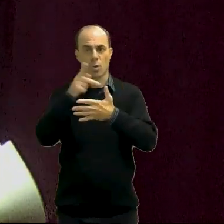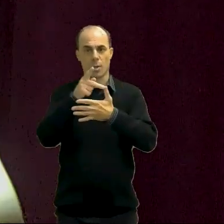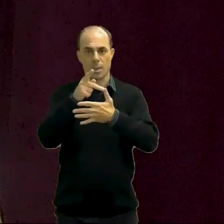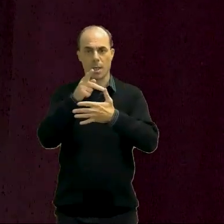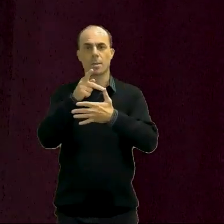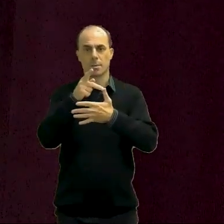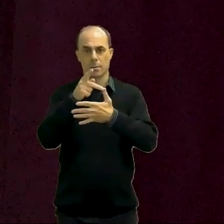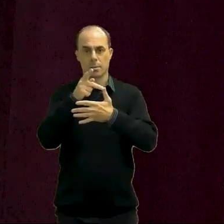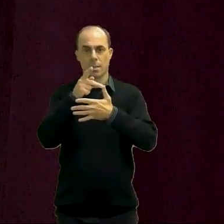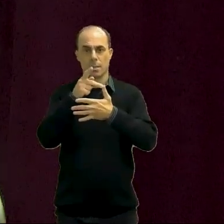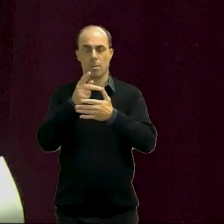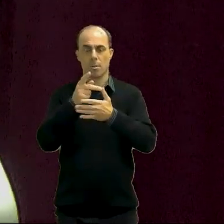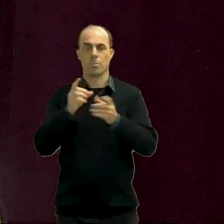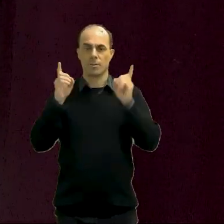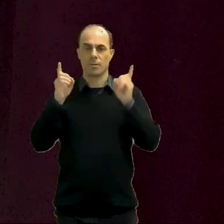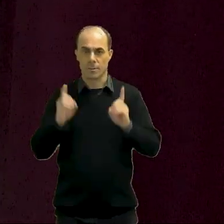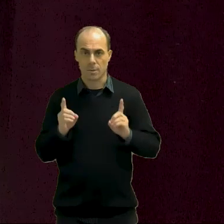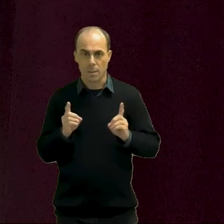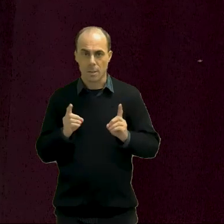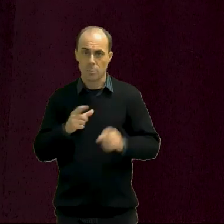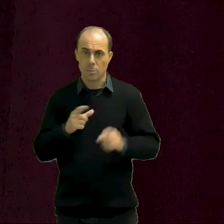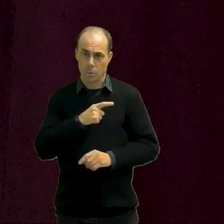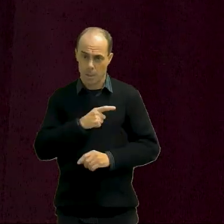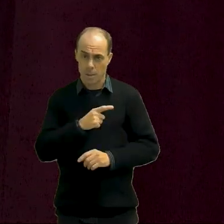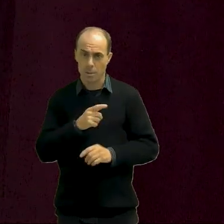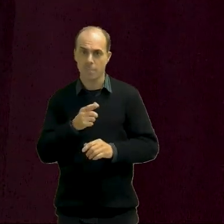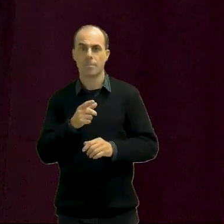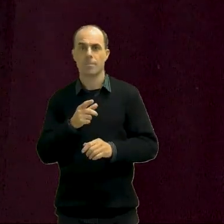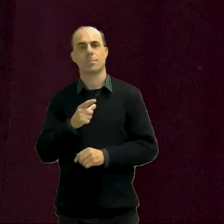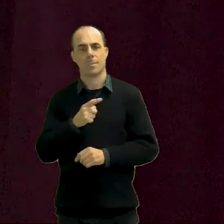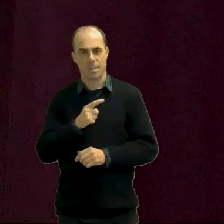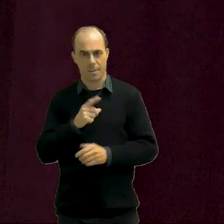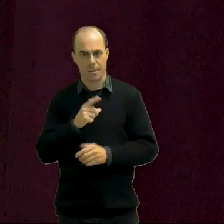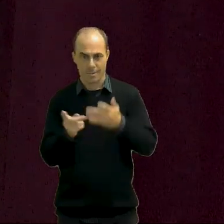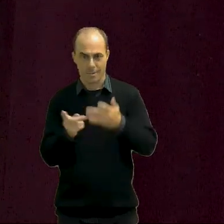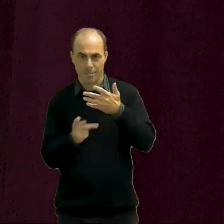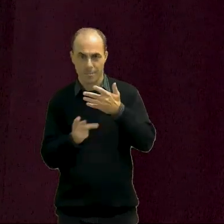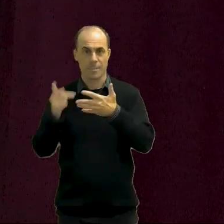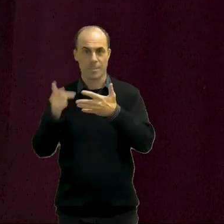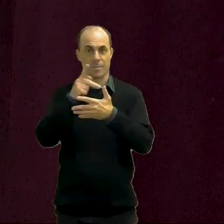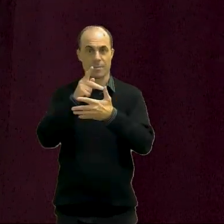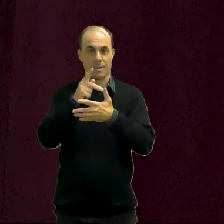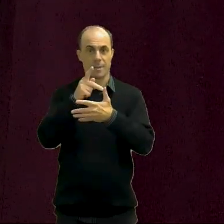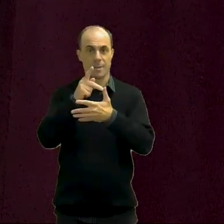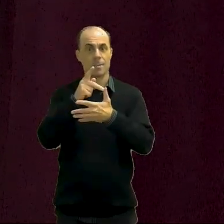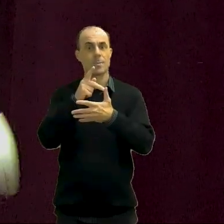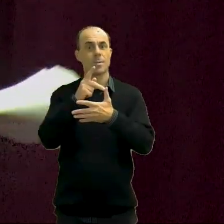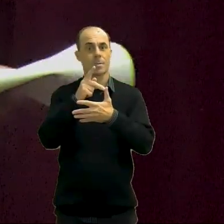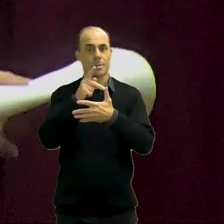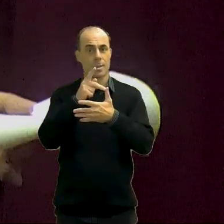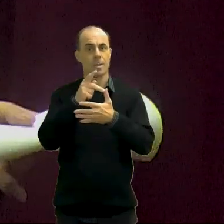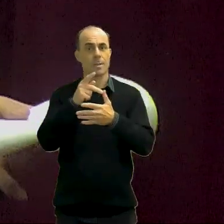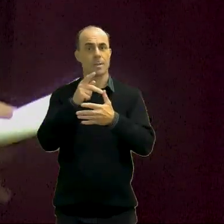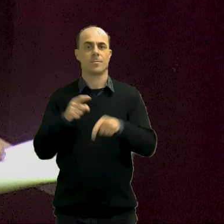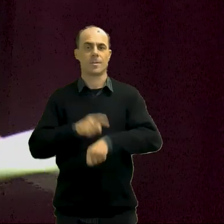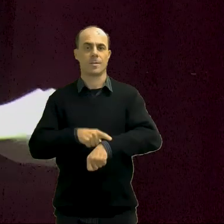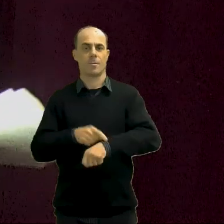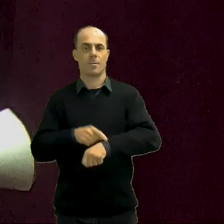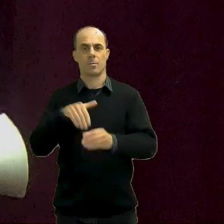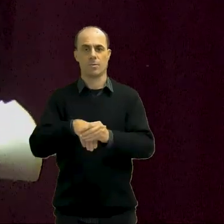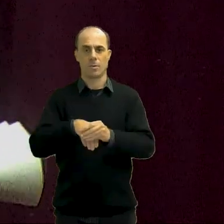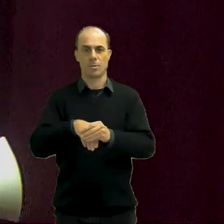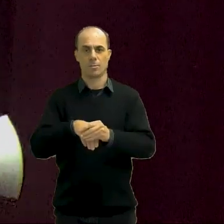têm preferência na na fila no momento da votação né e eh E como você disse vai